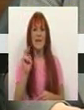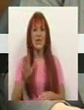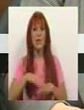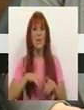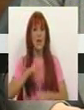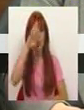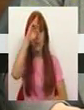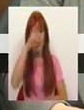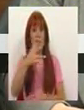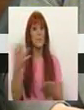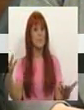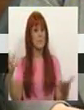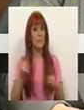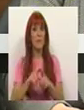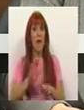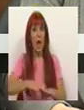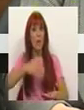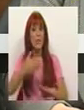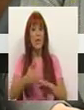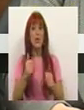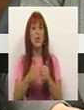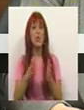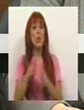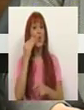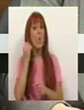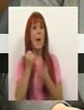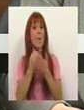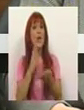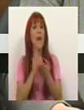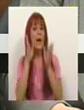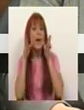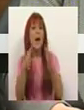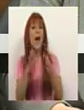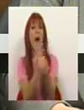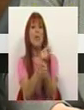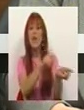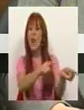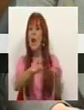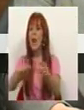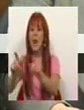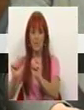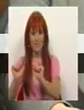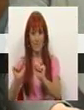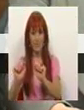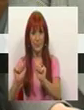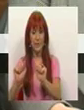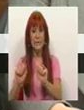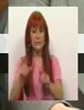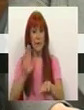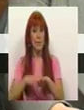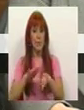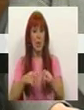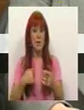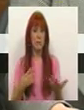foi feito um esforço para reforçar todos os mecanismos de apoio direcionado a estes alunos. E nesse